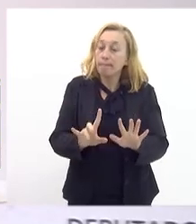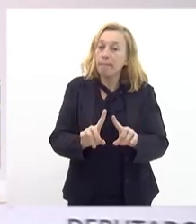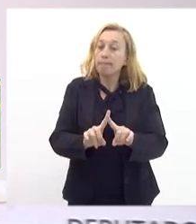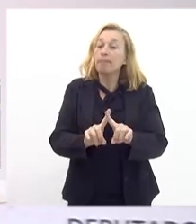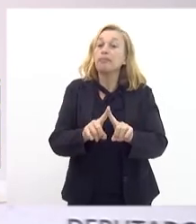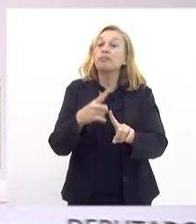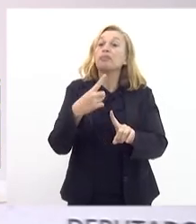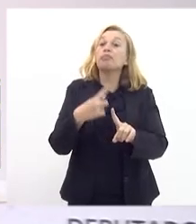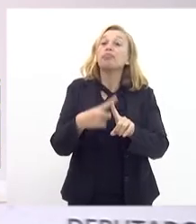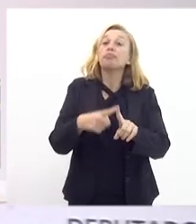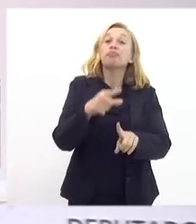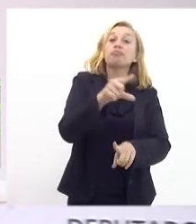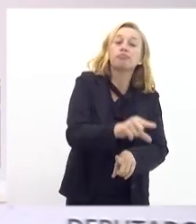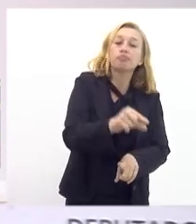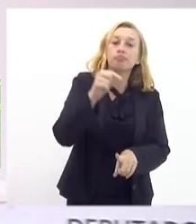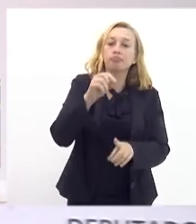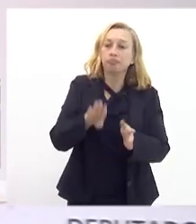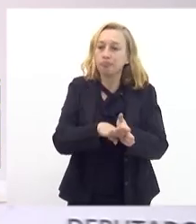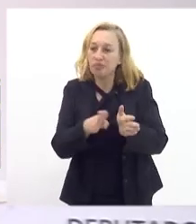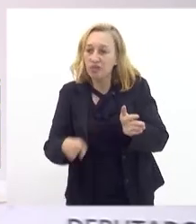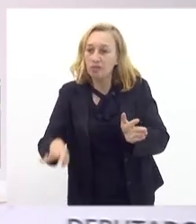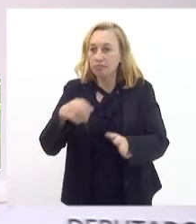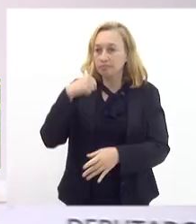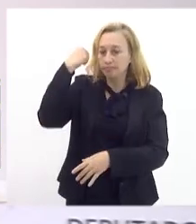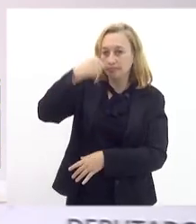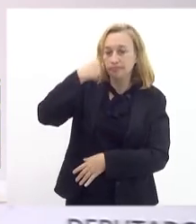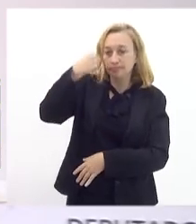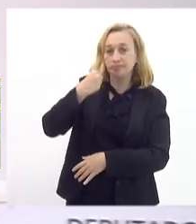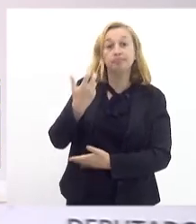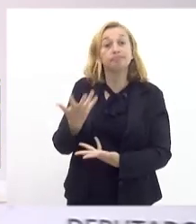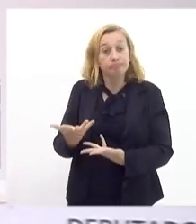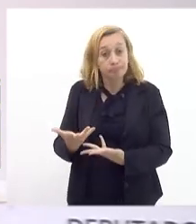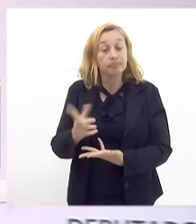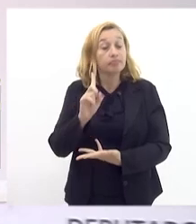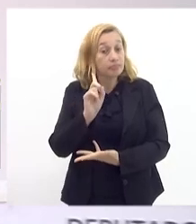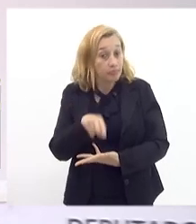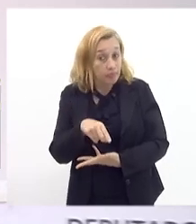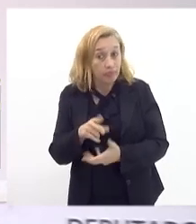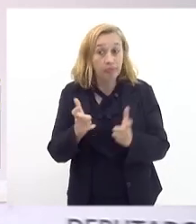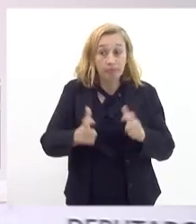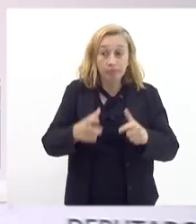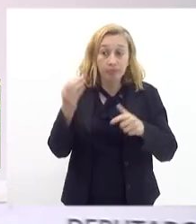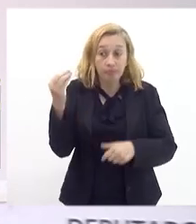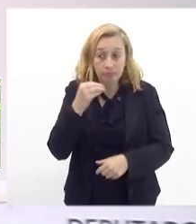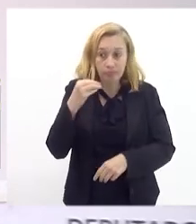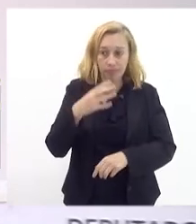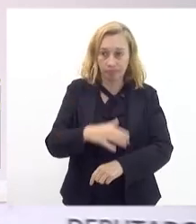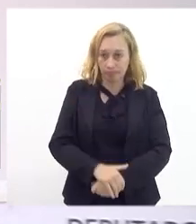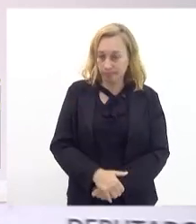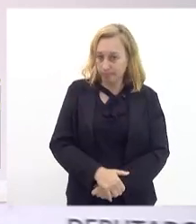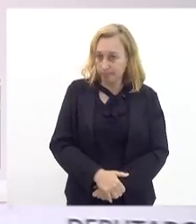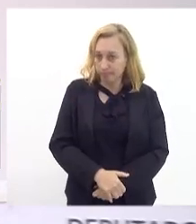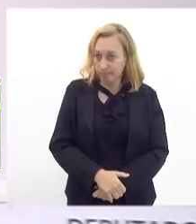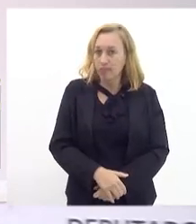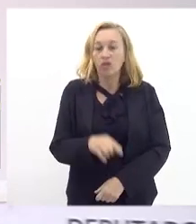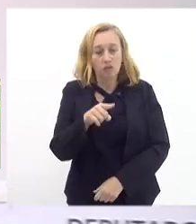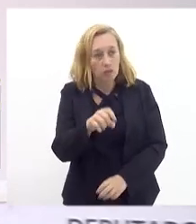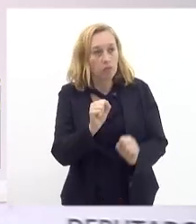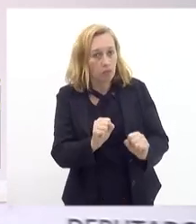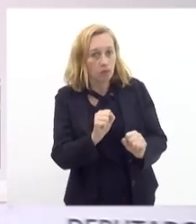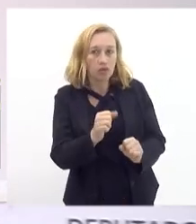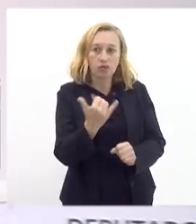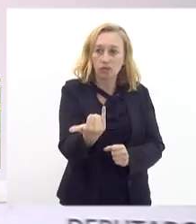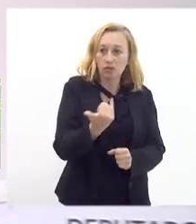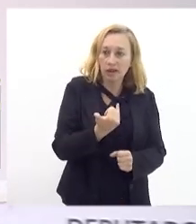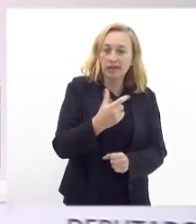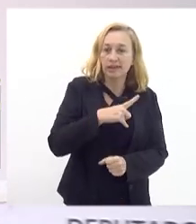escolher a Baía de Sepetiba e esse que é uma Bahia frágil a você pode me